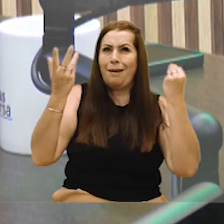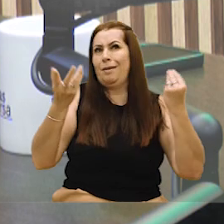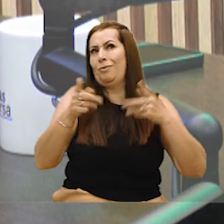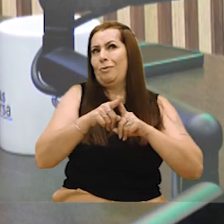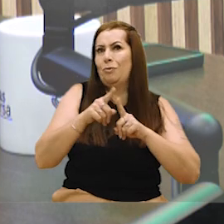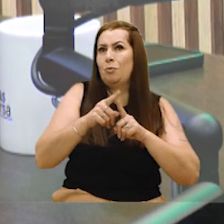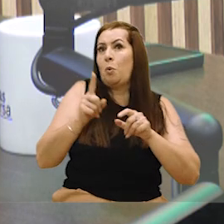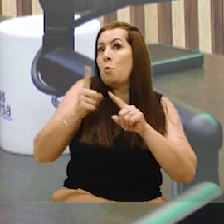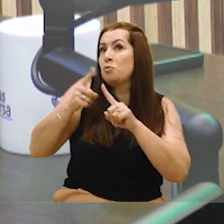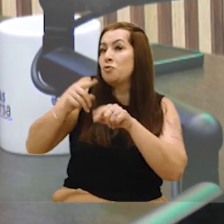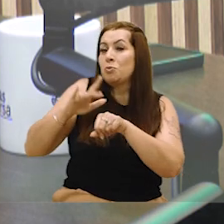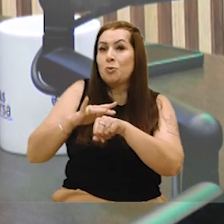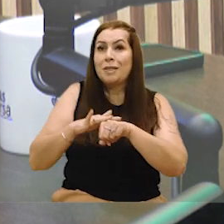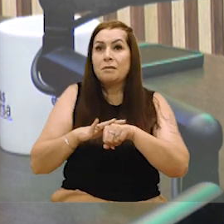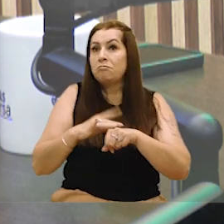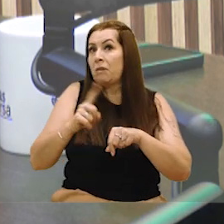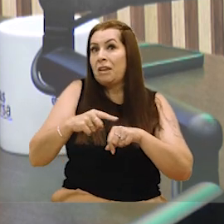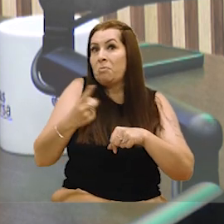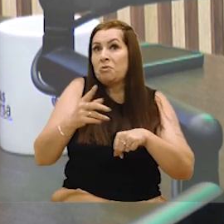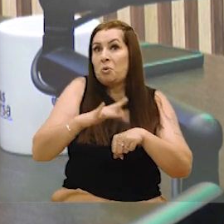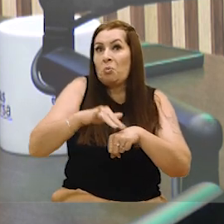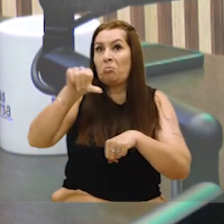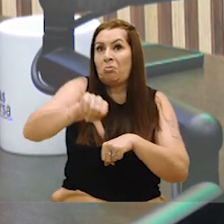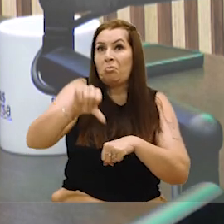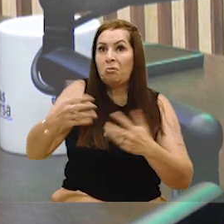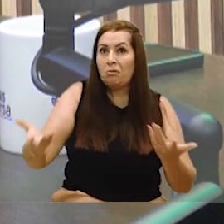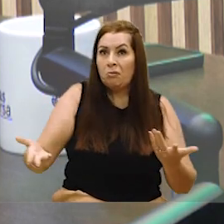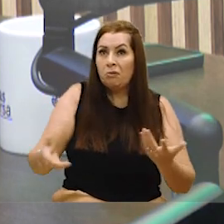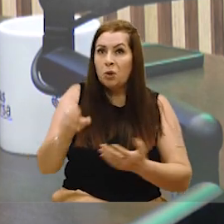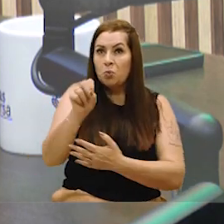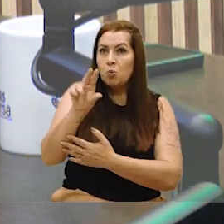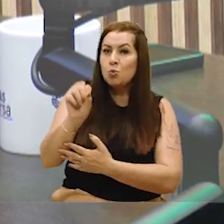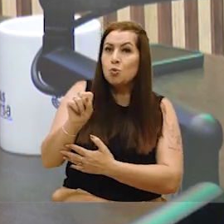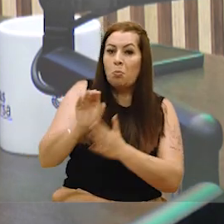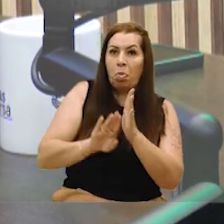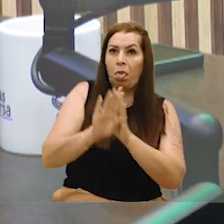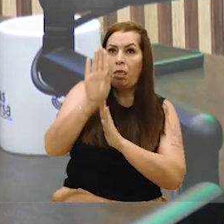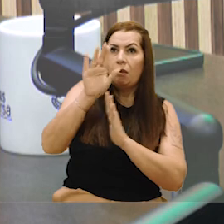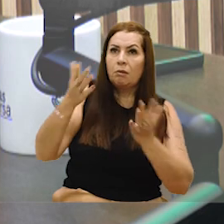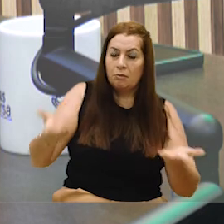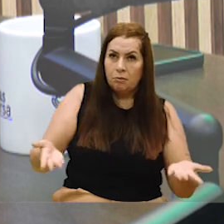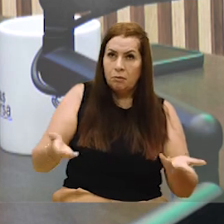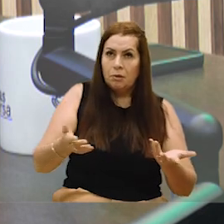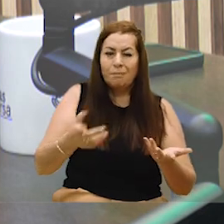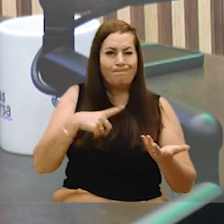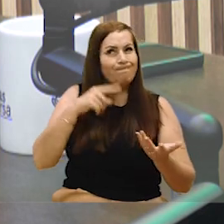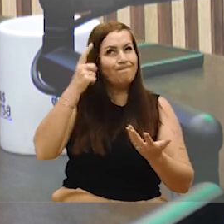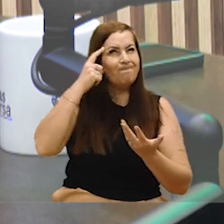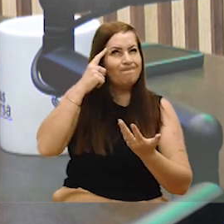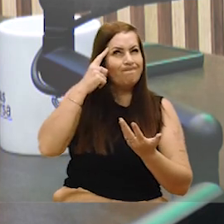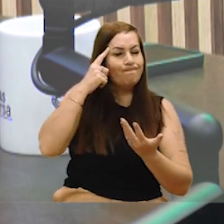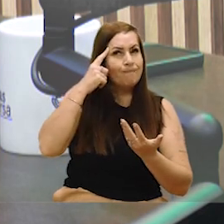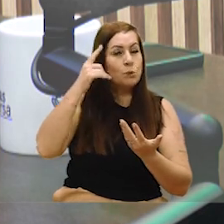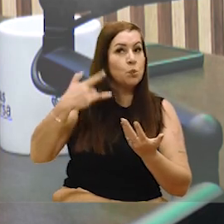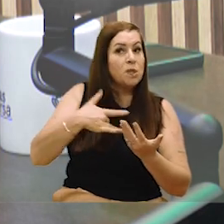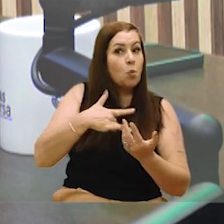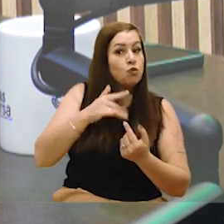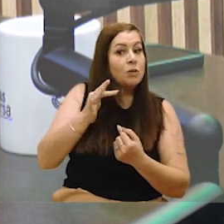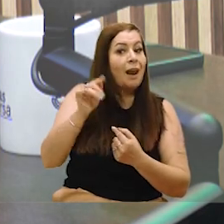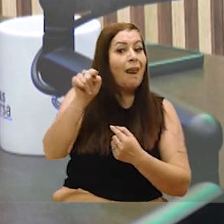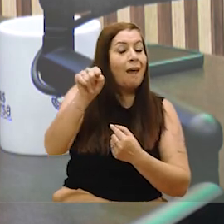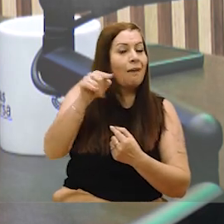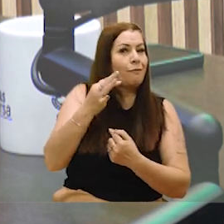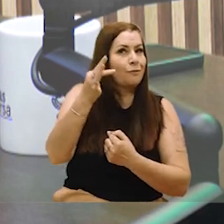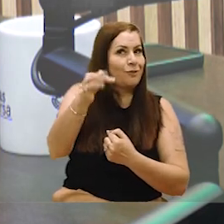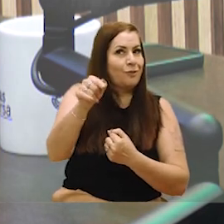de doença, já dá tempo de ele adoecer muito mais, e o custo SUS se eleva nisso. Então, nós temos que pensar a saúde lá na ponta. E